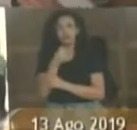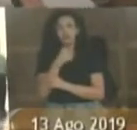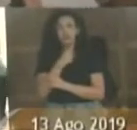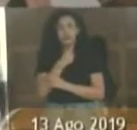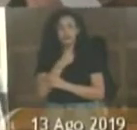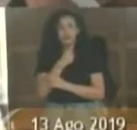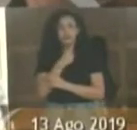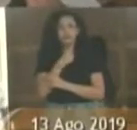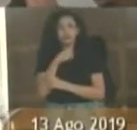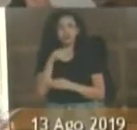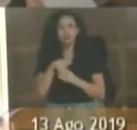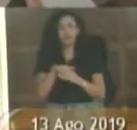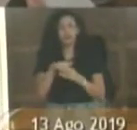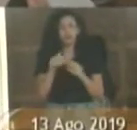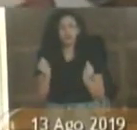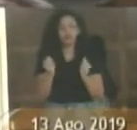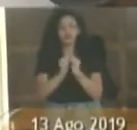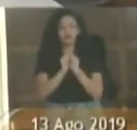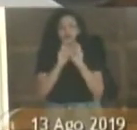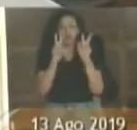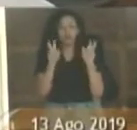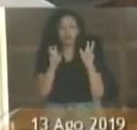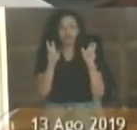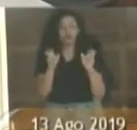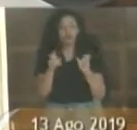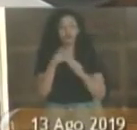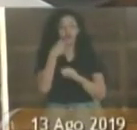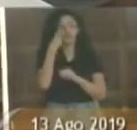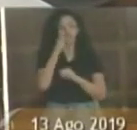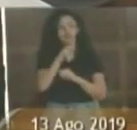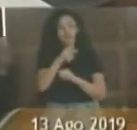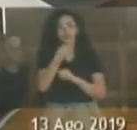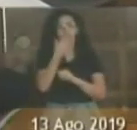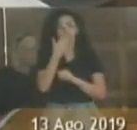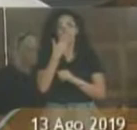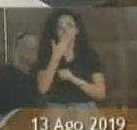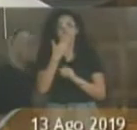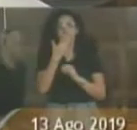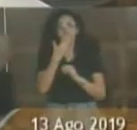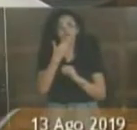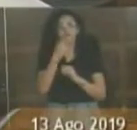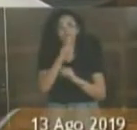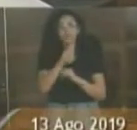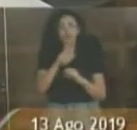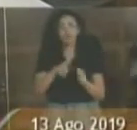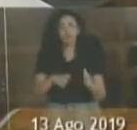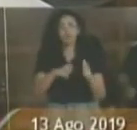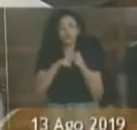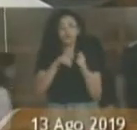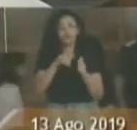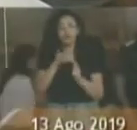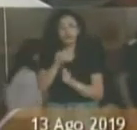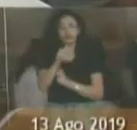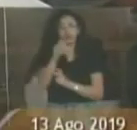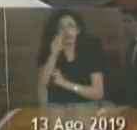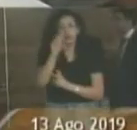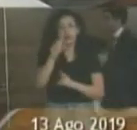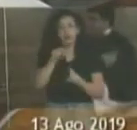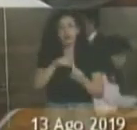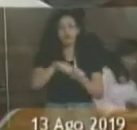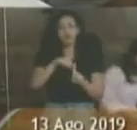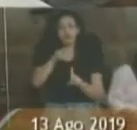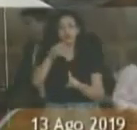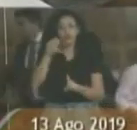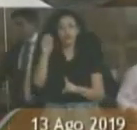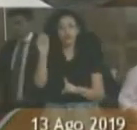Araújo, e votação em bloco das matérias. Elim do Sindicato, que por requerimento verbal solicitou o uso do plenário para o dia 9/8.